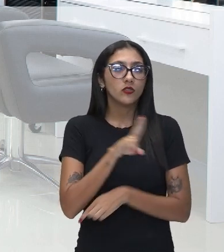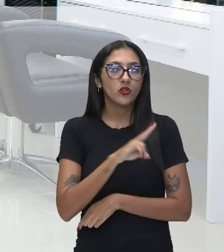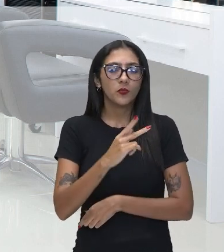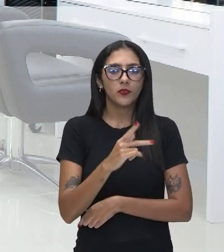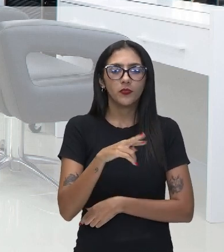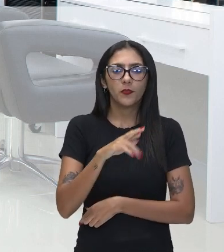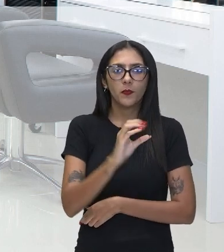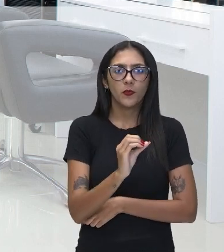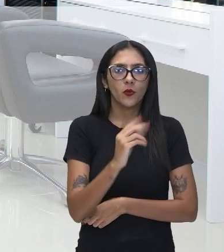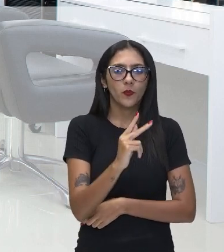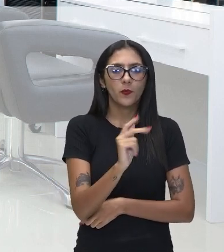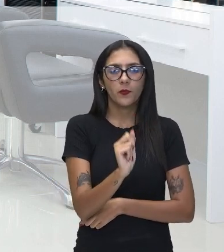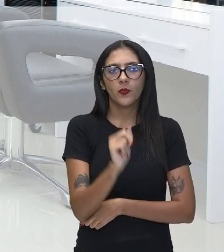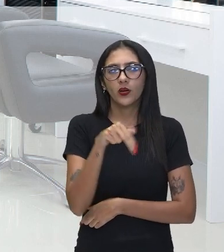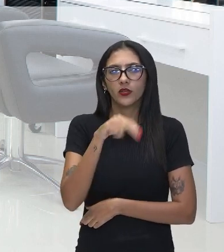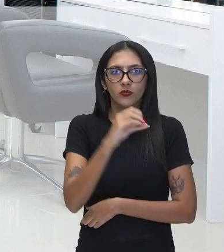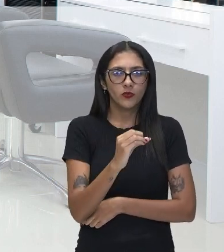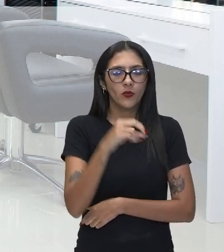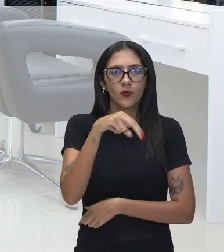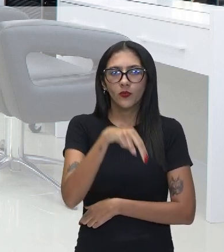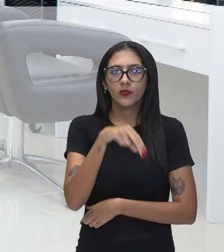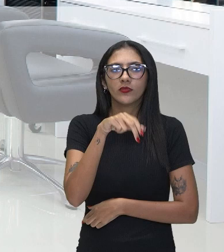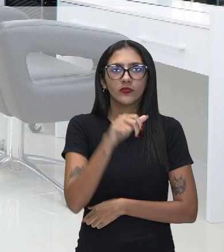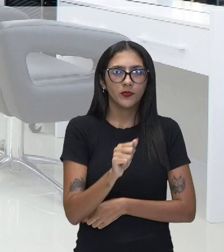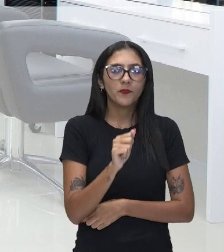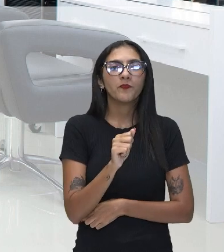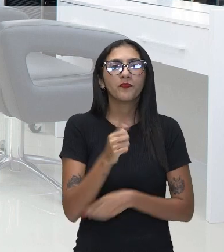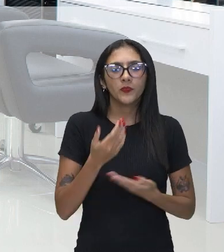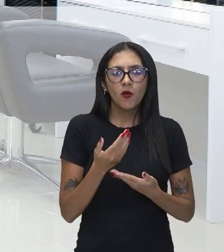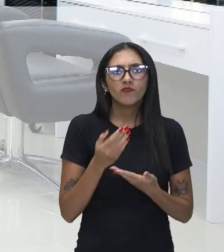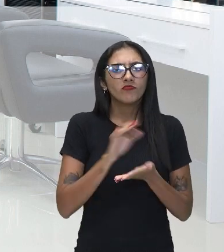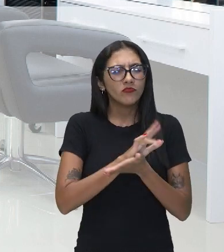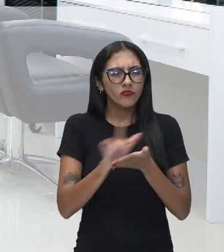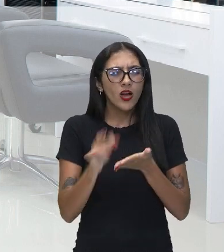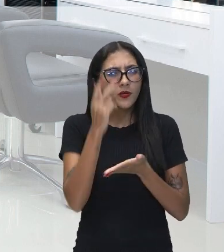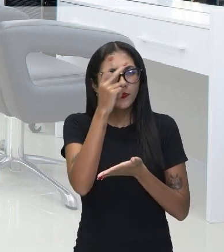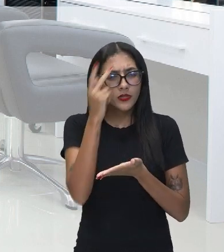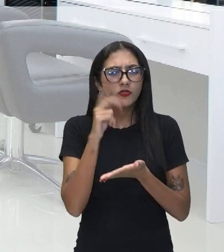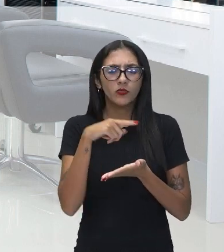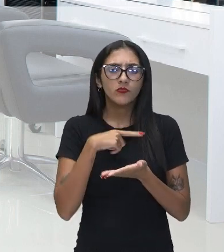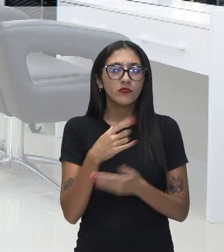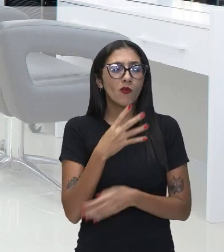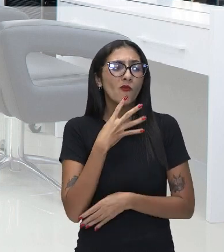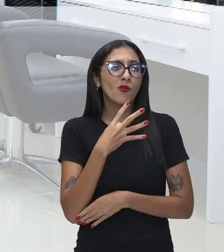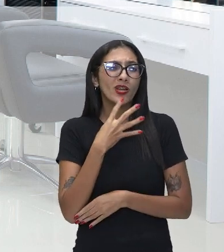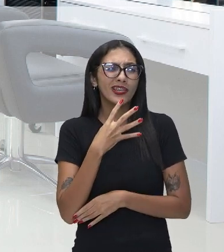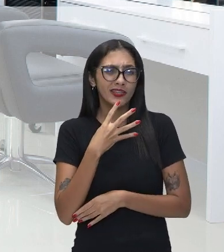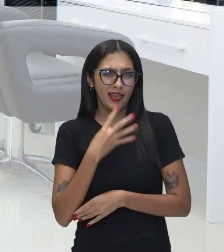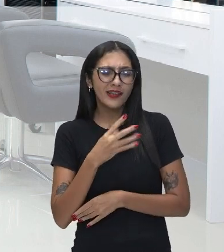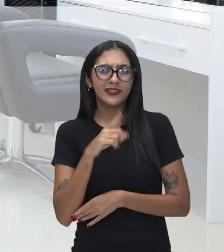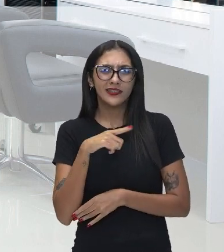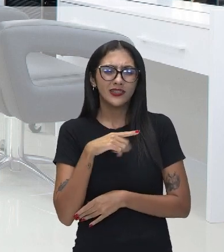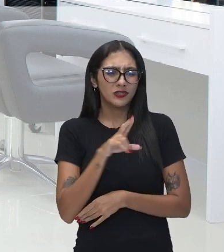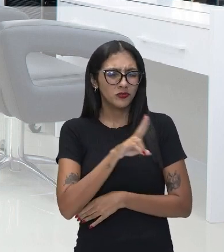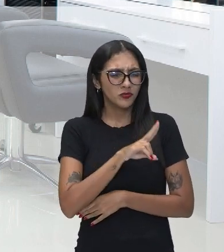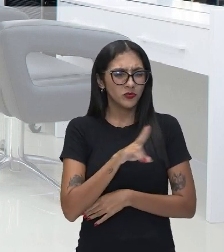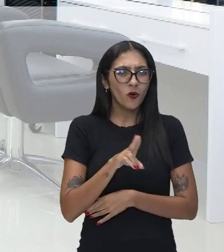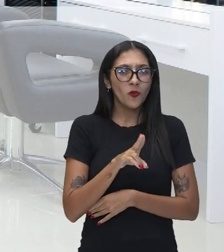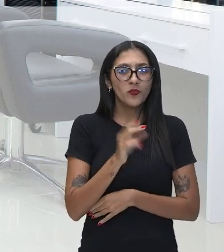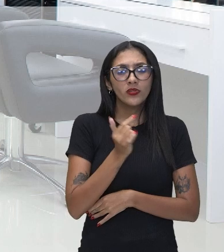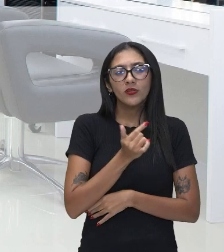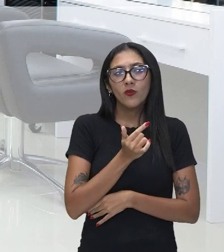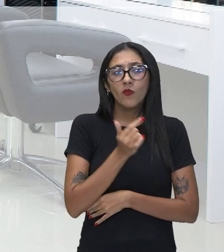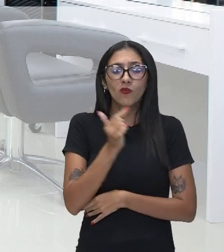propanona, tá? E a maioria das pessoas conhecem essa queridinha